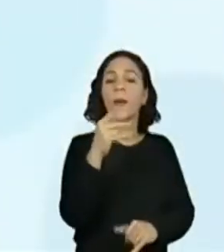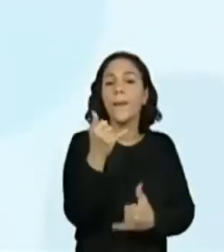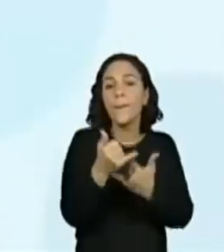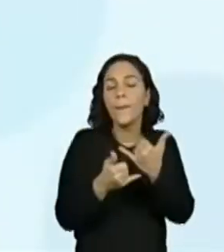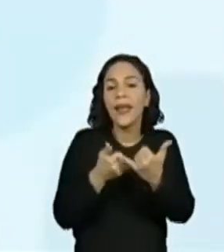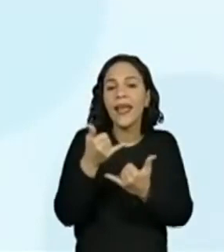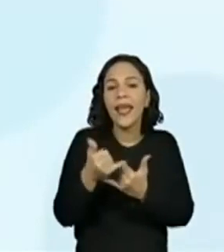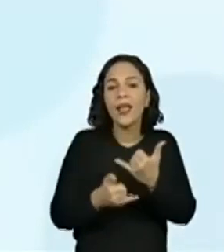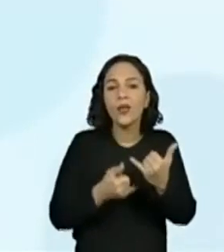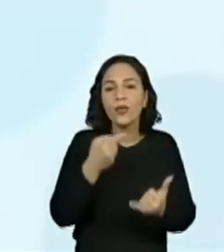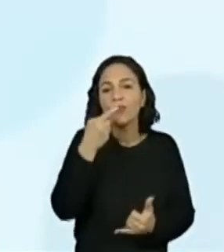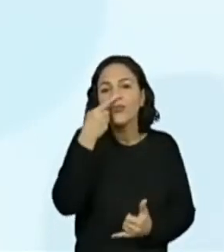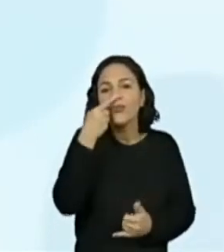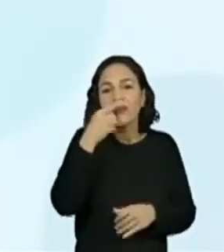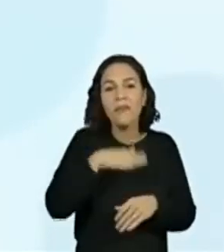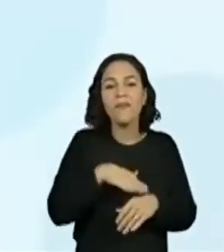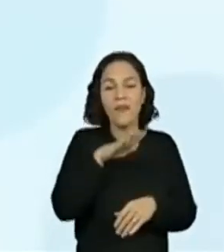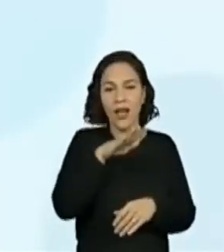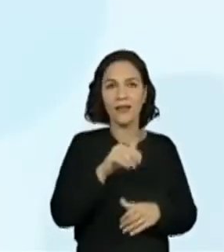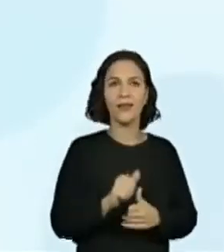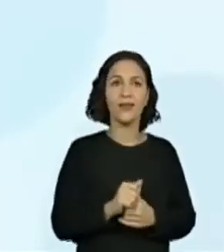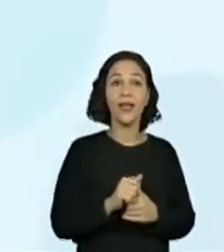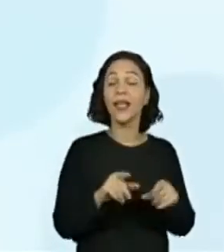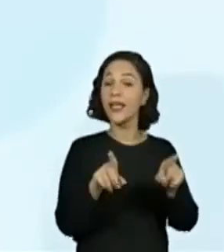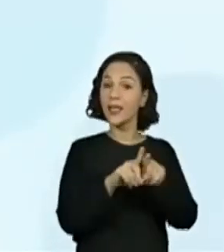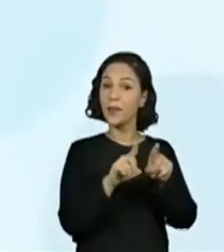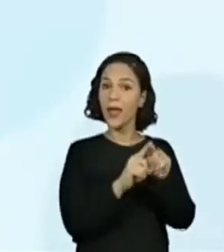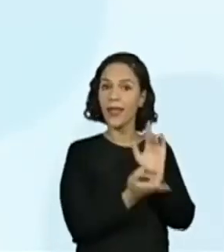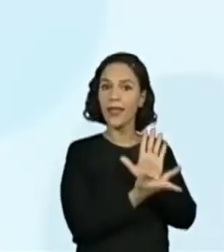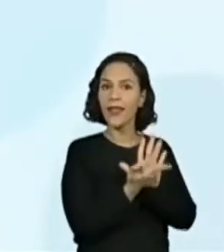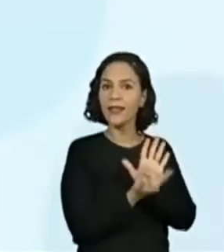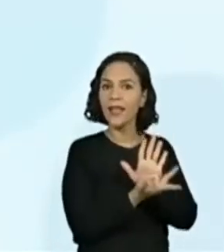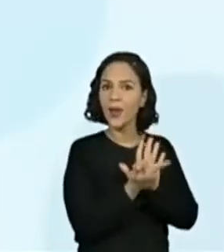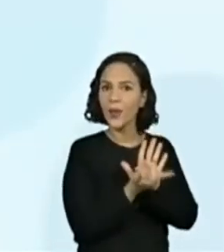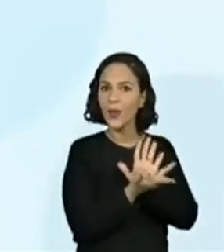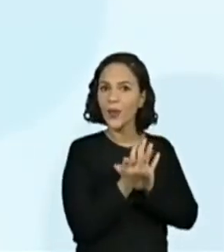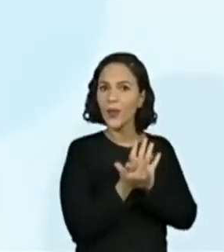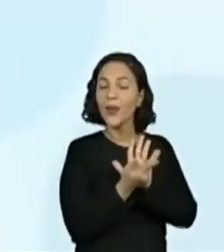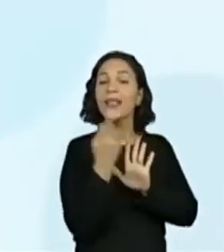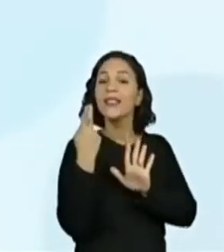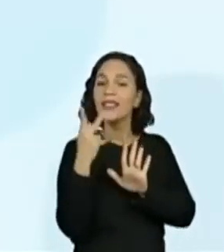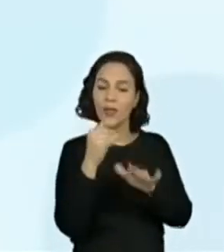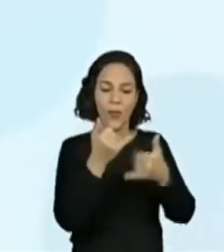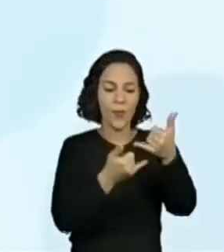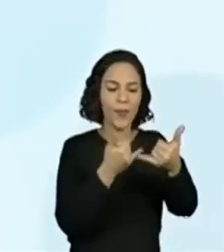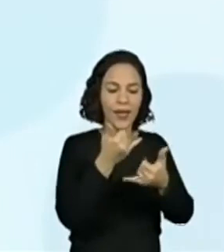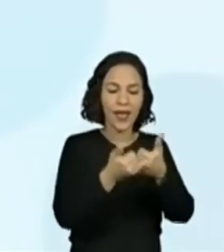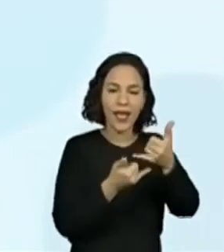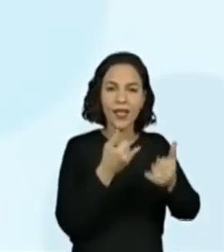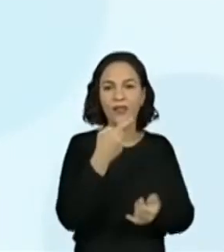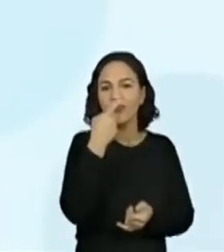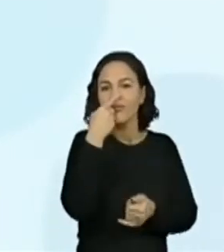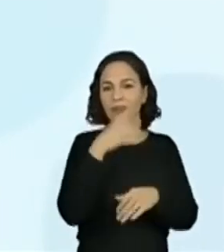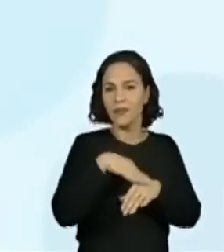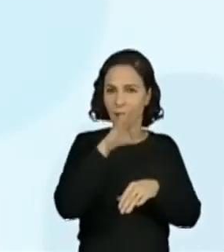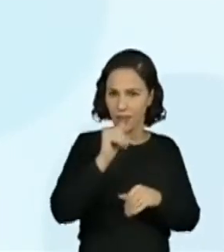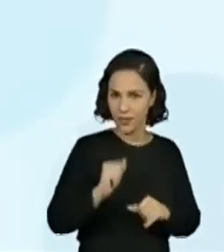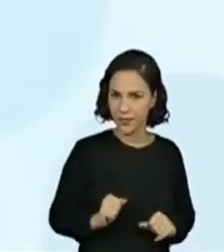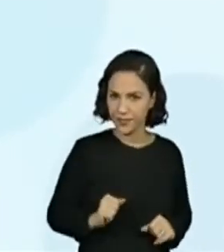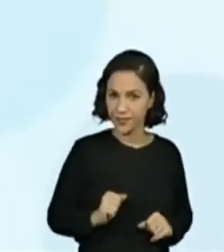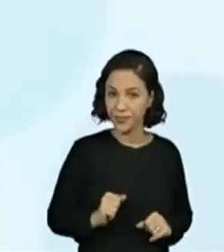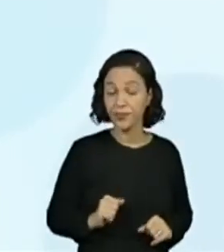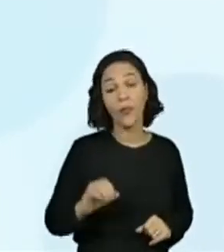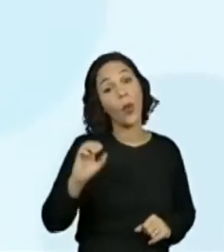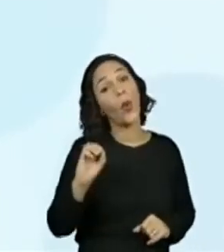preferido e vai fazer o desenho do seu brinquedo preferido. Ou, se não, você